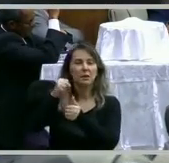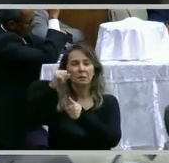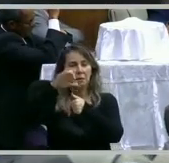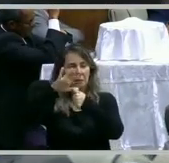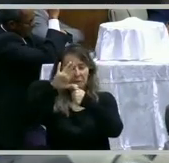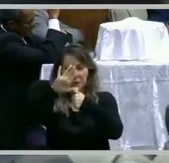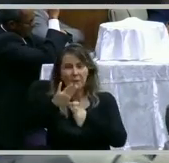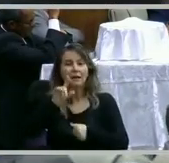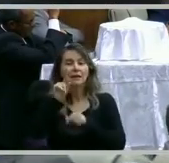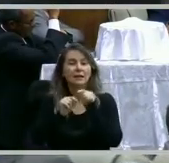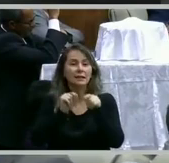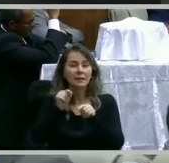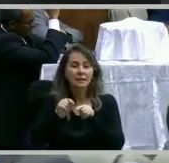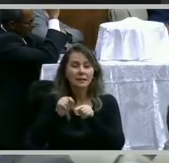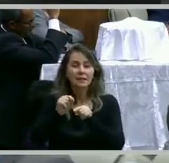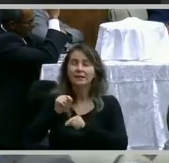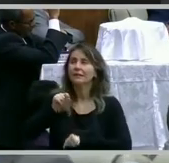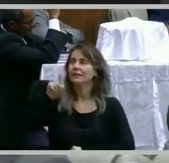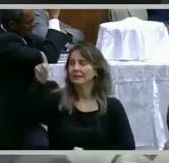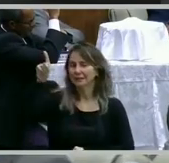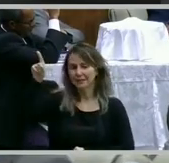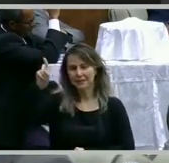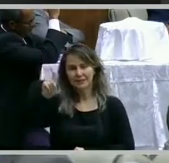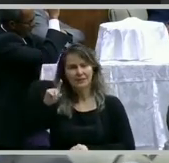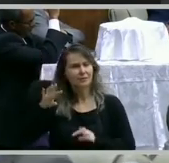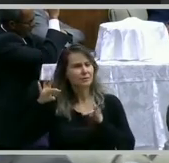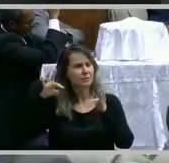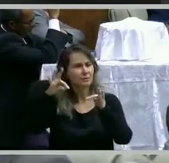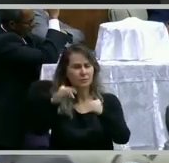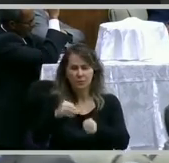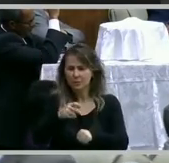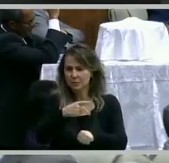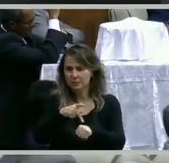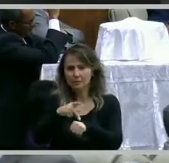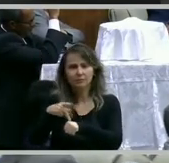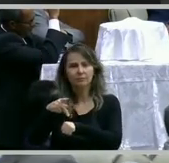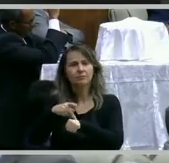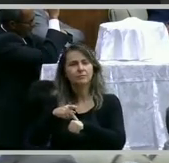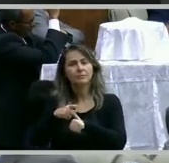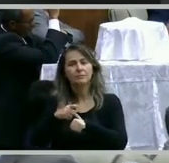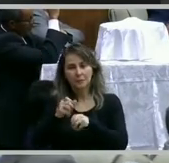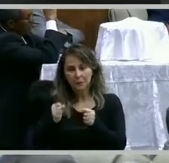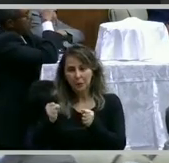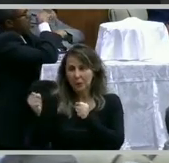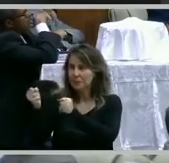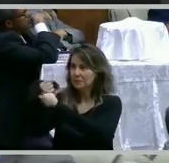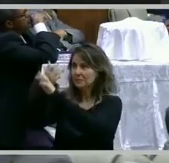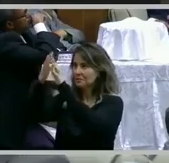socorro para todas as nações. Você pode glorificar esse Senhor?